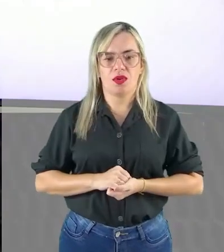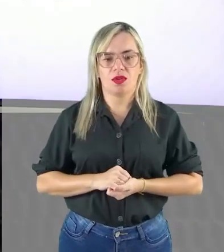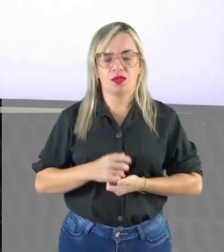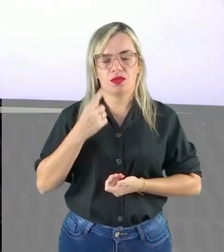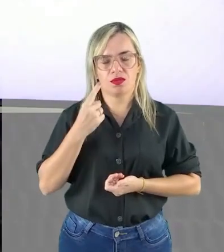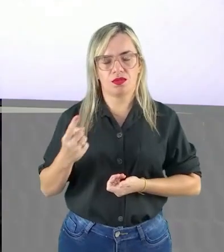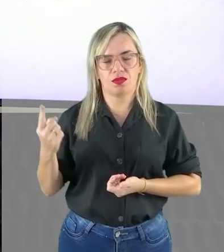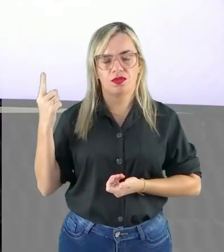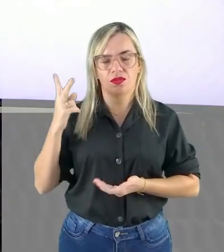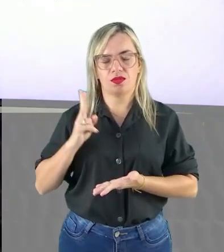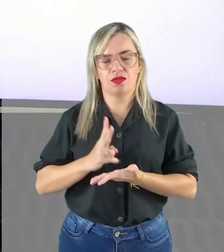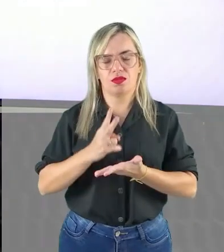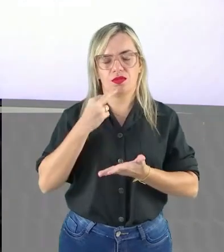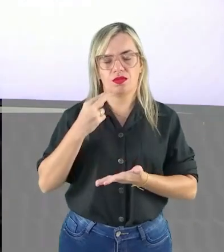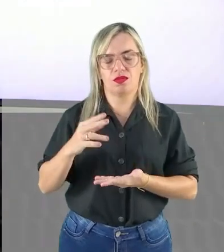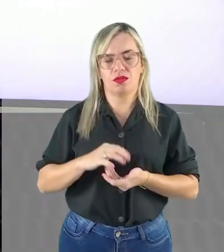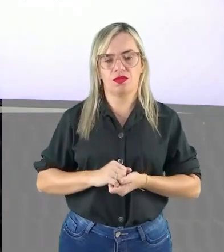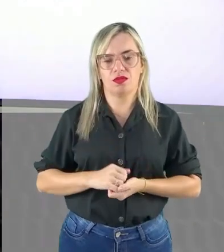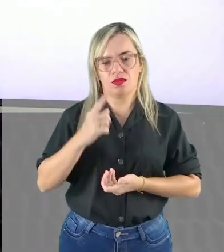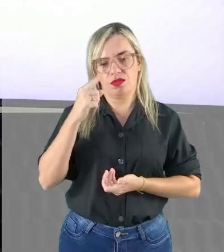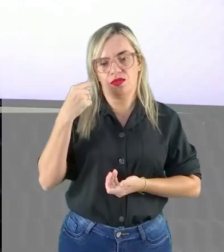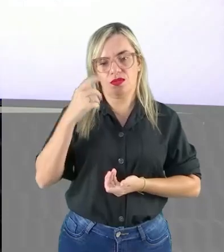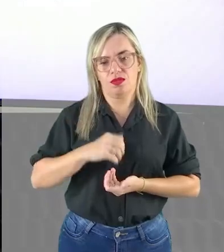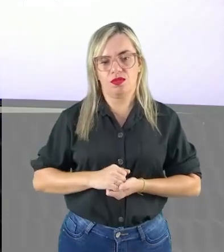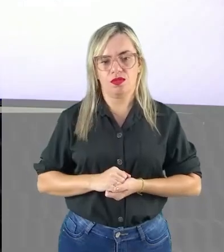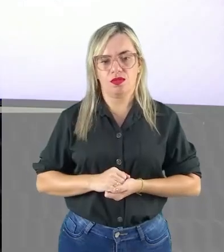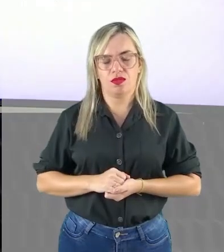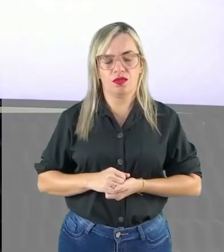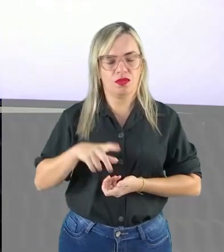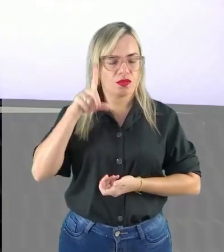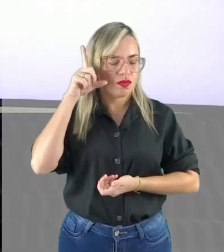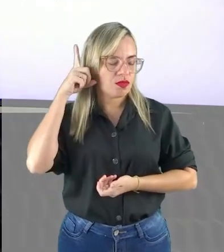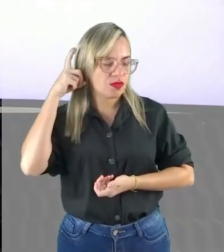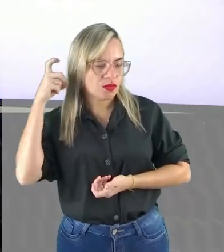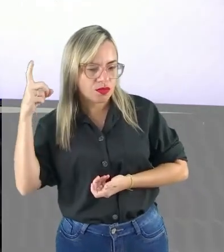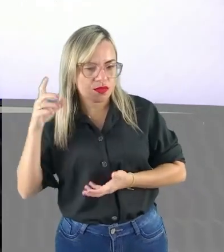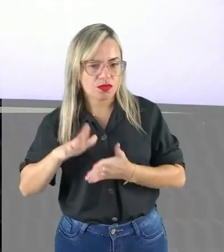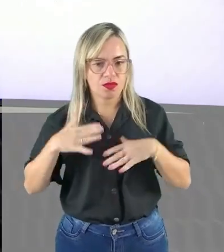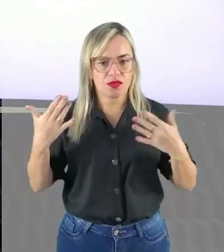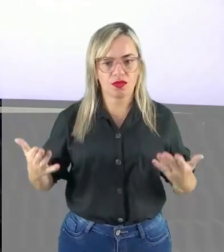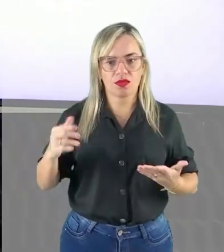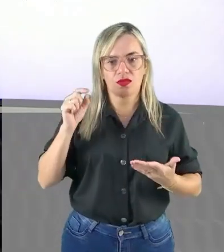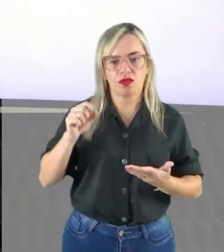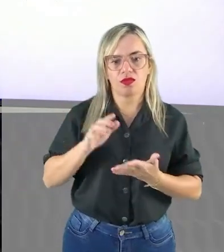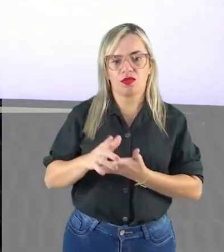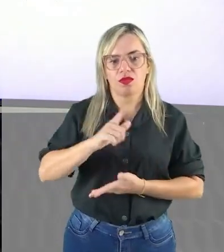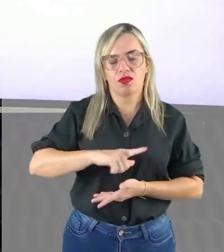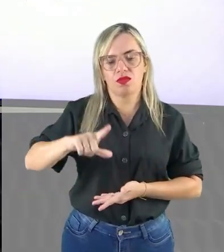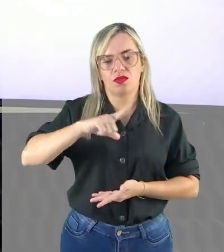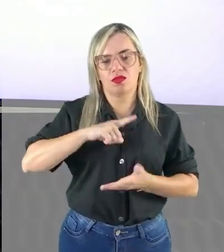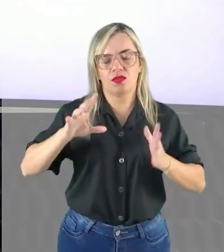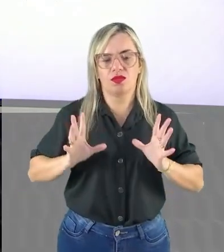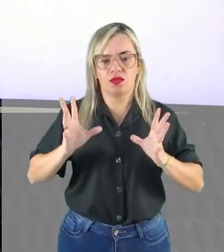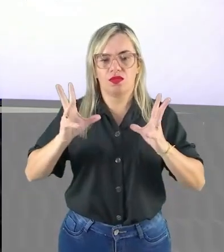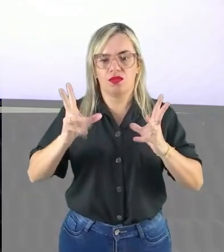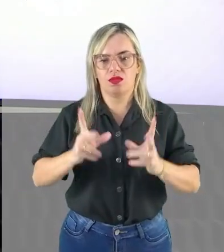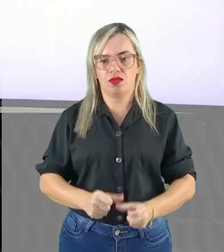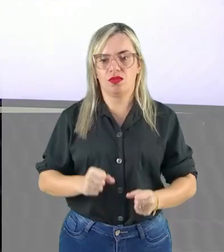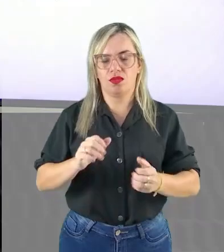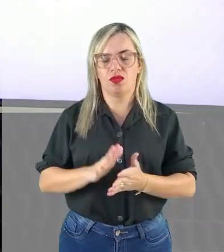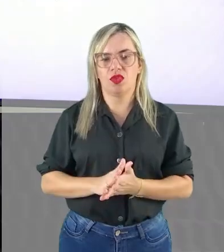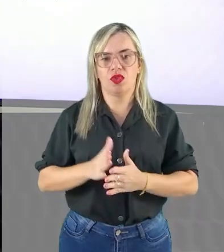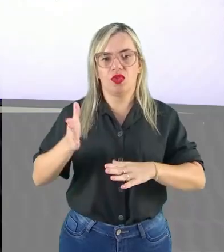também todas as alertas desativadas. Com som, né? Além disso, apesar de que eu tenha todas as